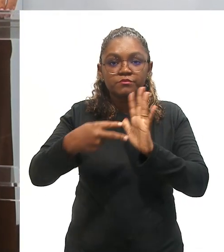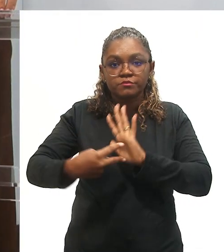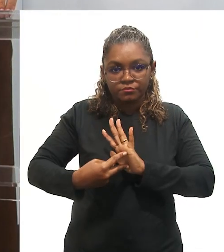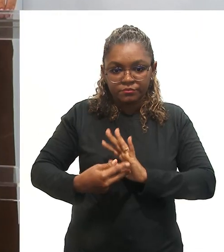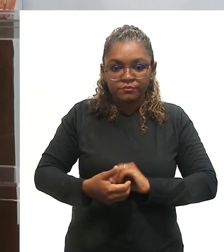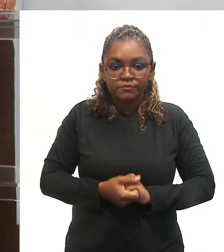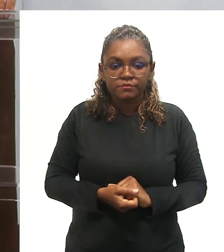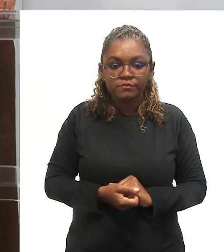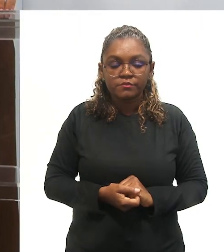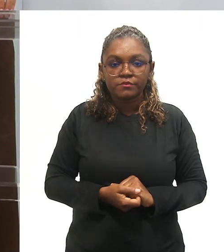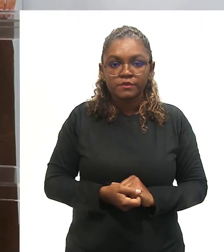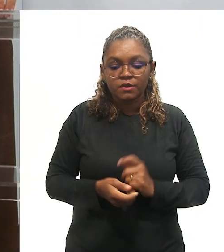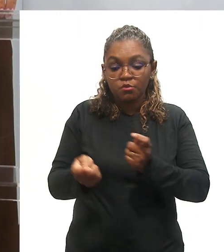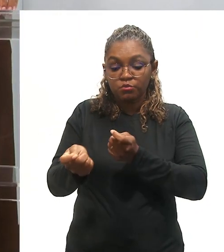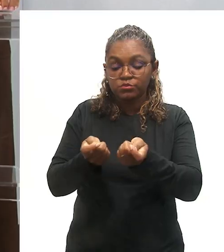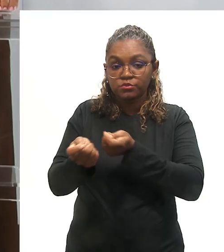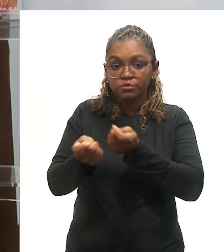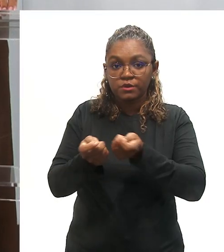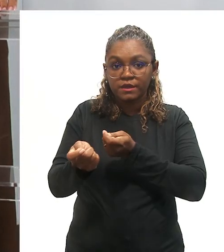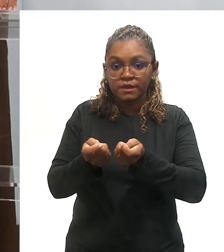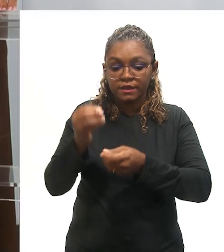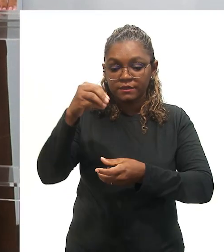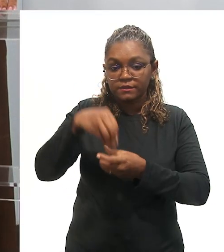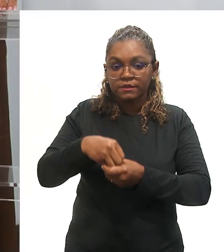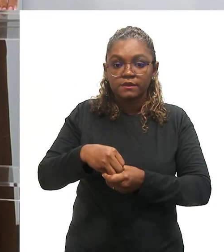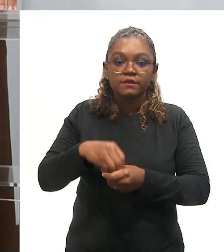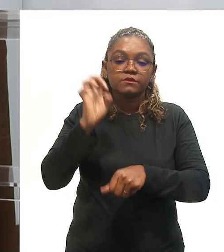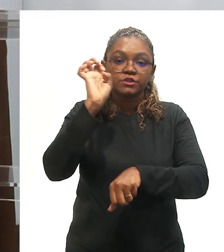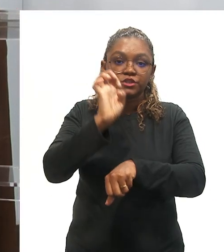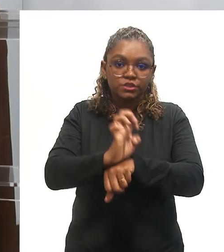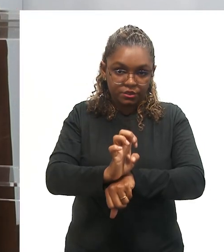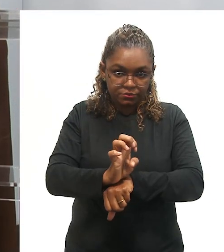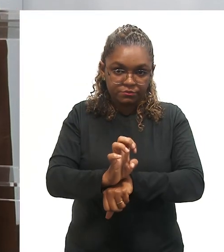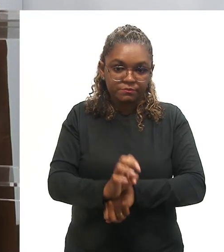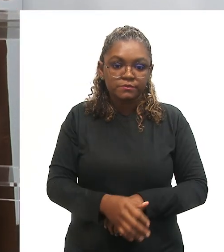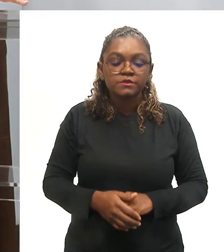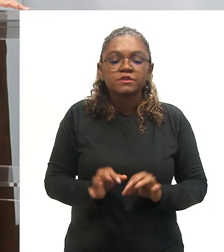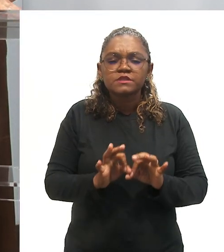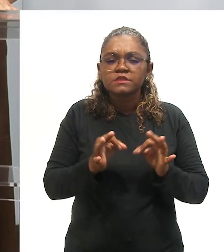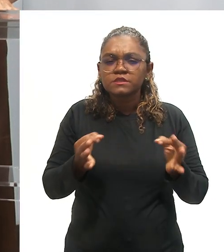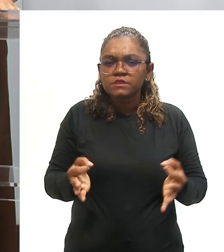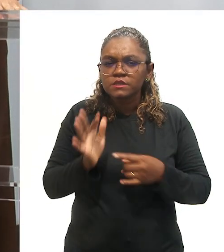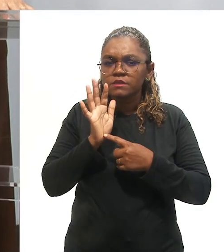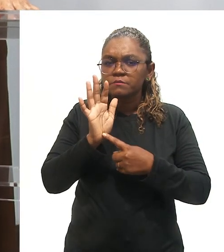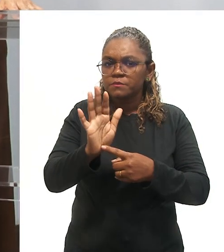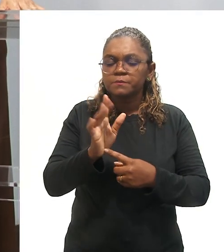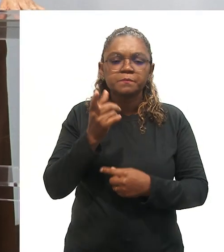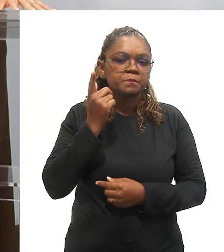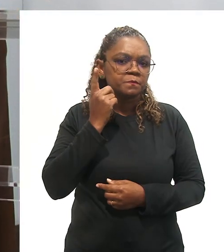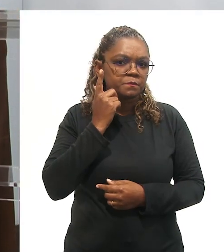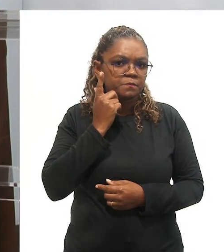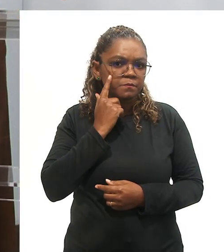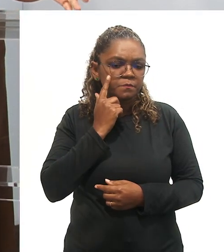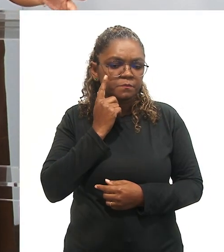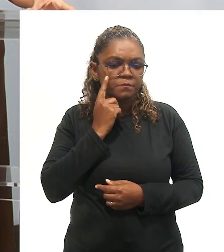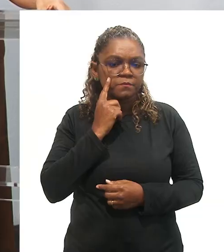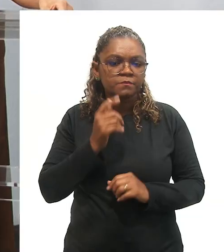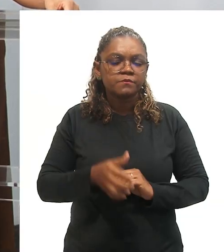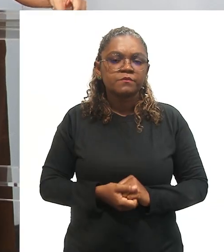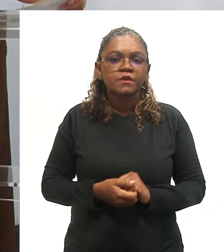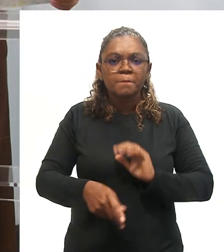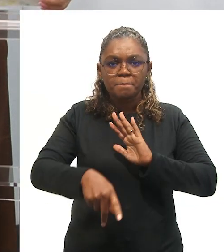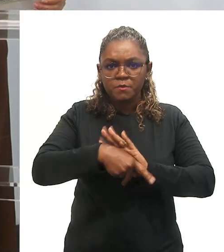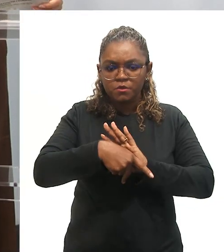braço do controle interno estadual. Bom, deixa eu fazer uma ilustração. Vamos aqui trazer para o